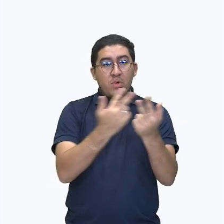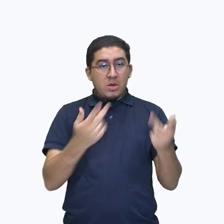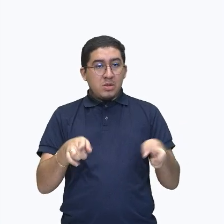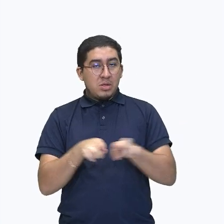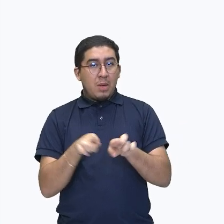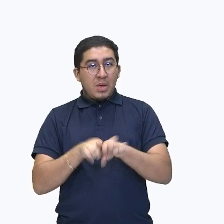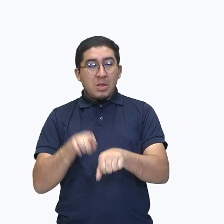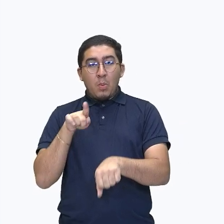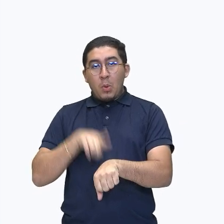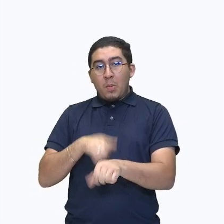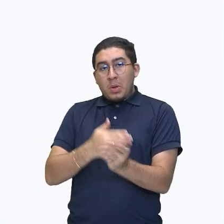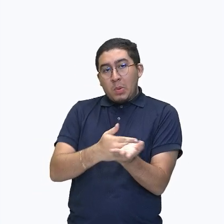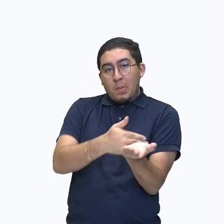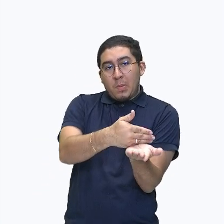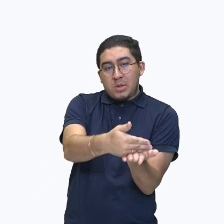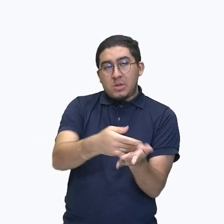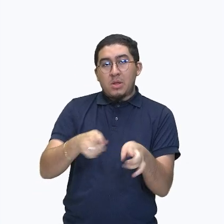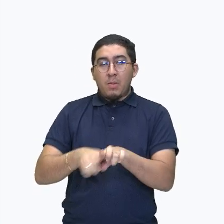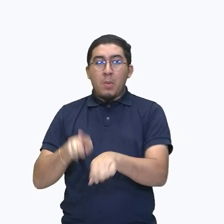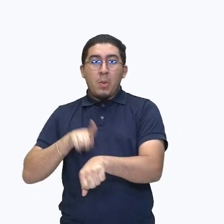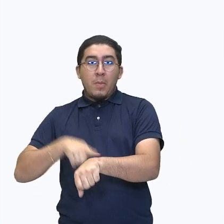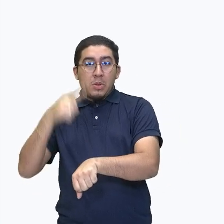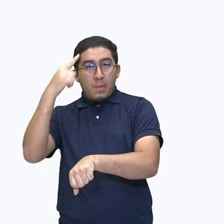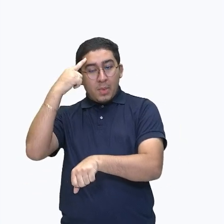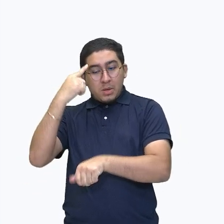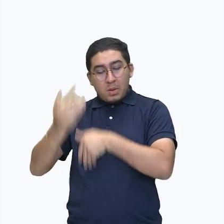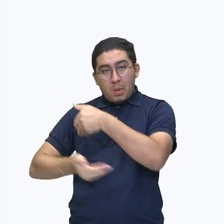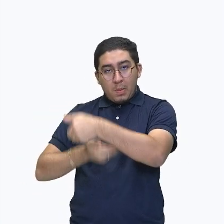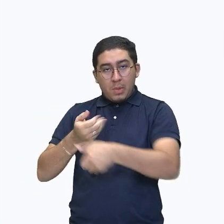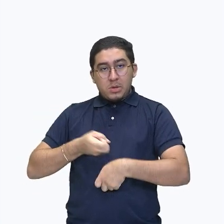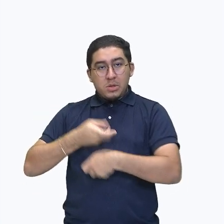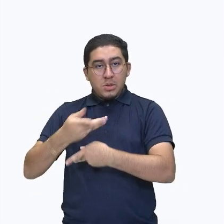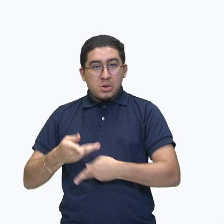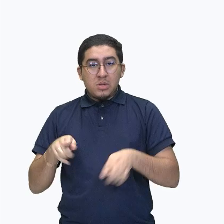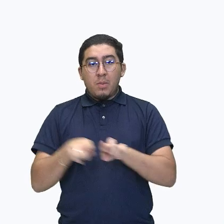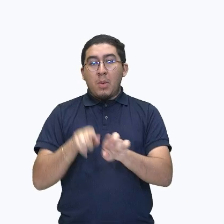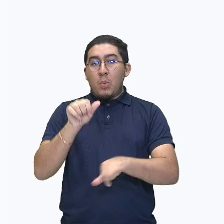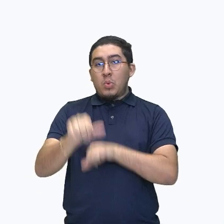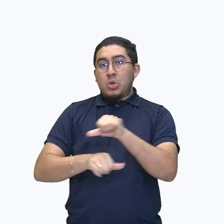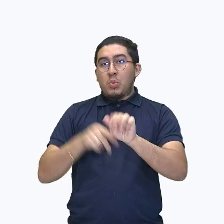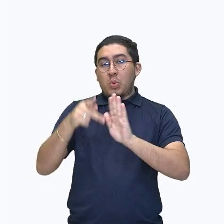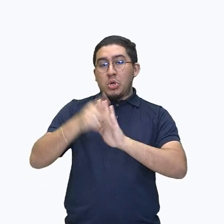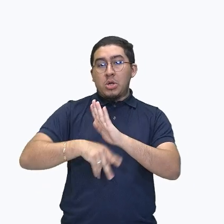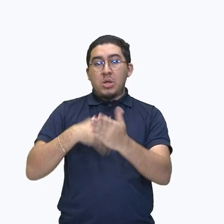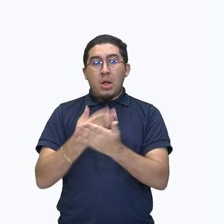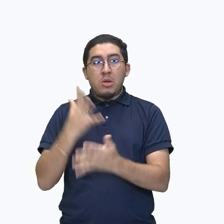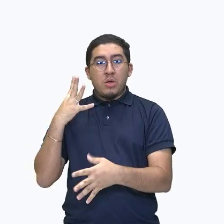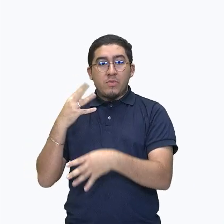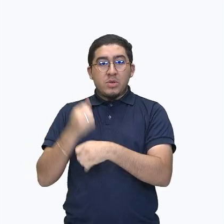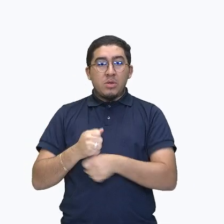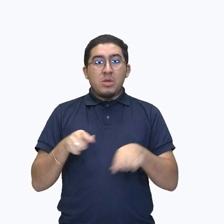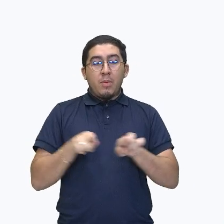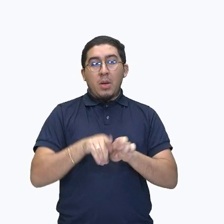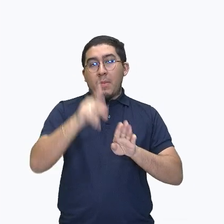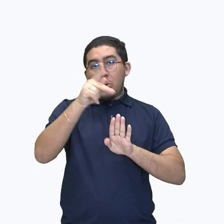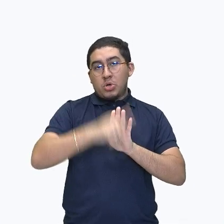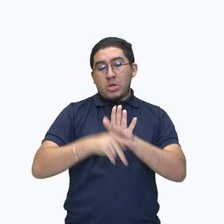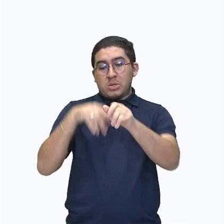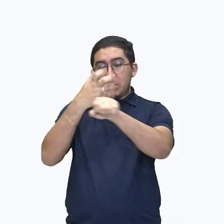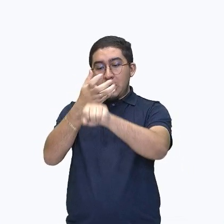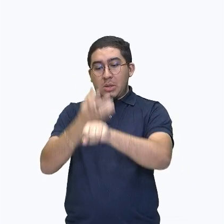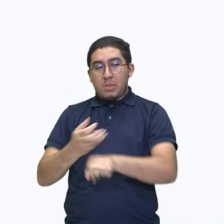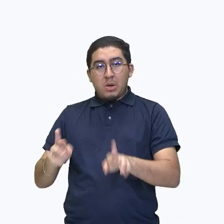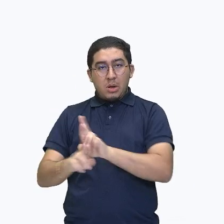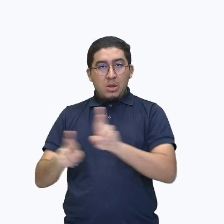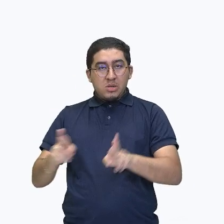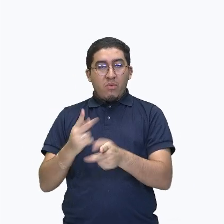start, momento pense e compartilhe, mudanças no plano de aula de revisão e projetos interdisciplinares.